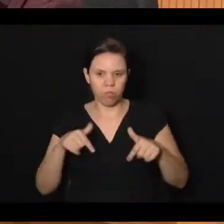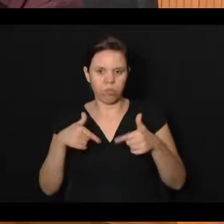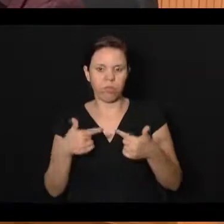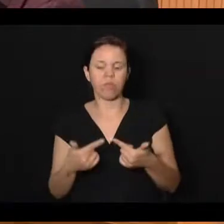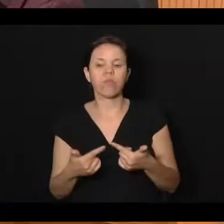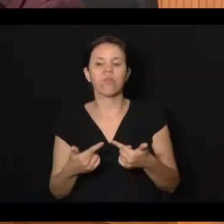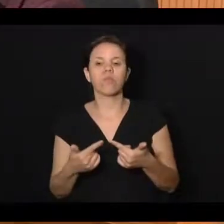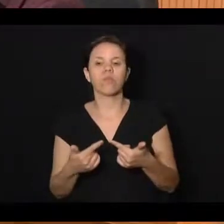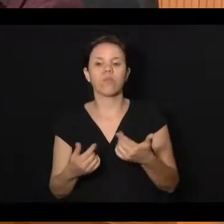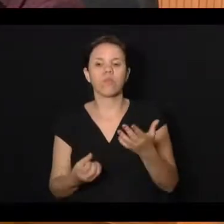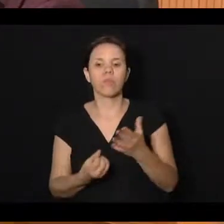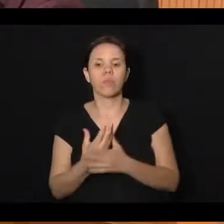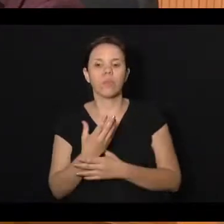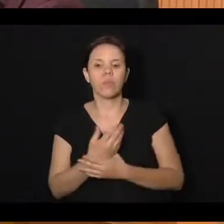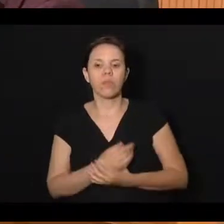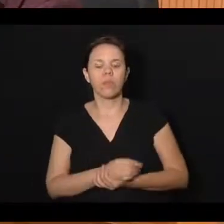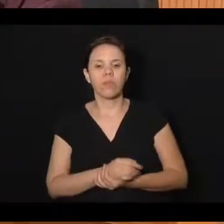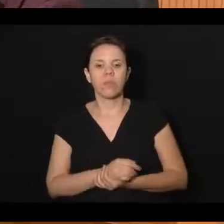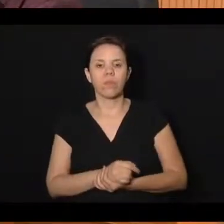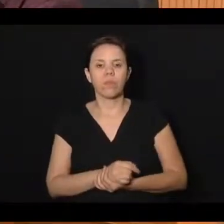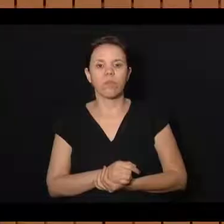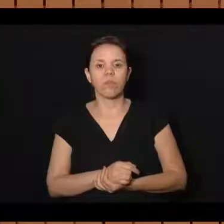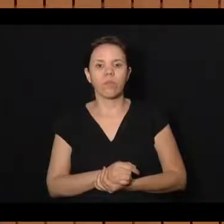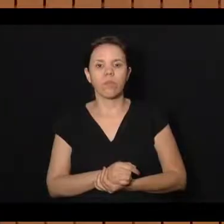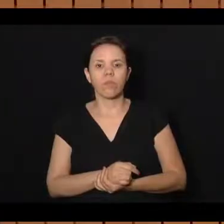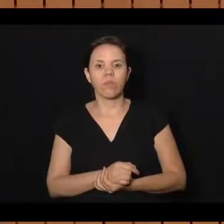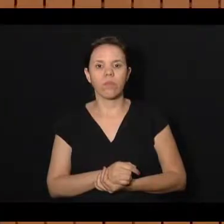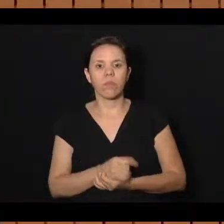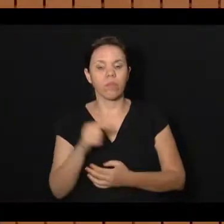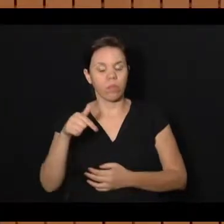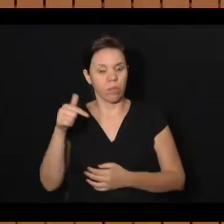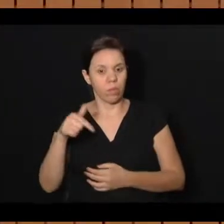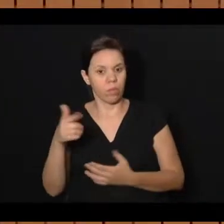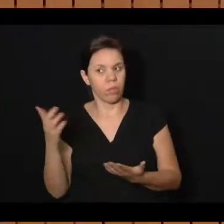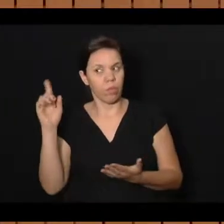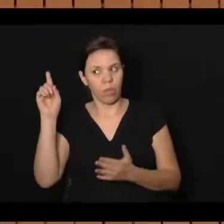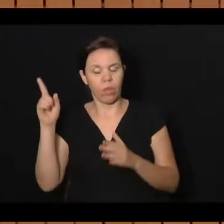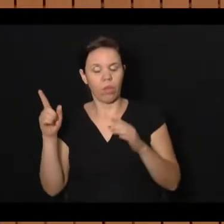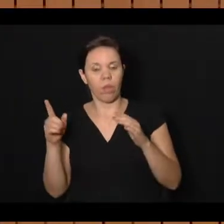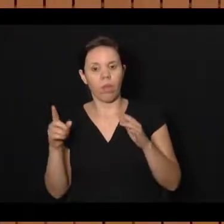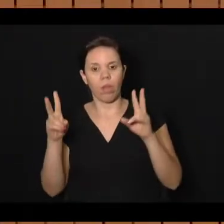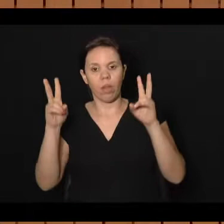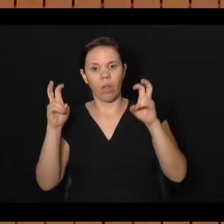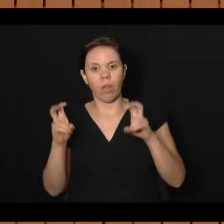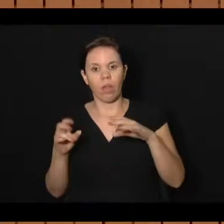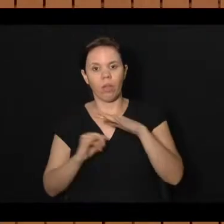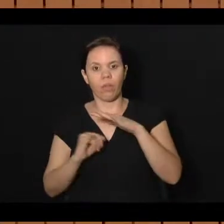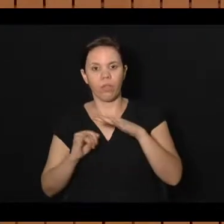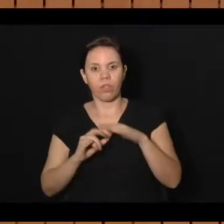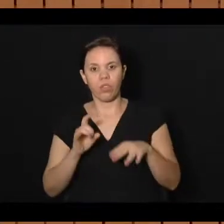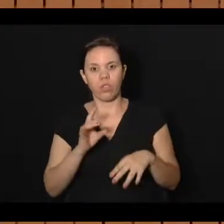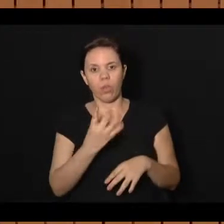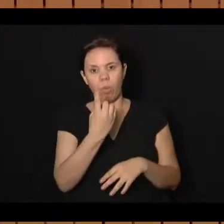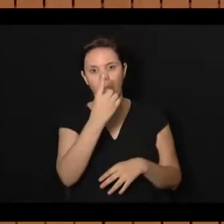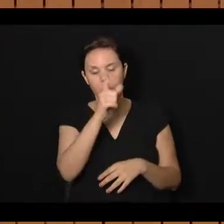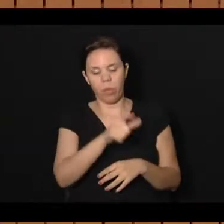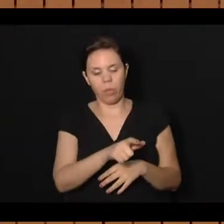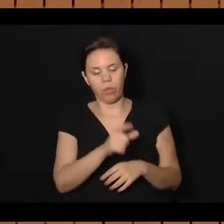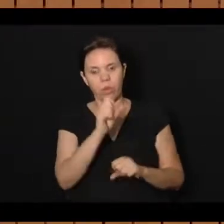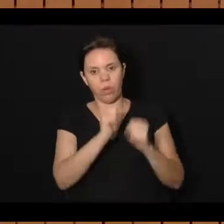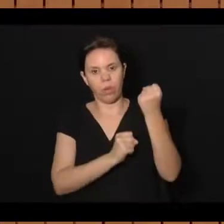realmente a nossa casa nós só tivemos uma doação de pessoa jurídica que foi uma empresa